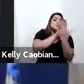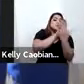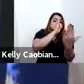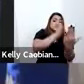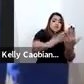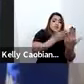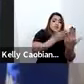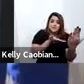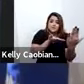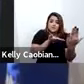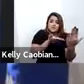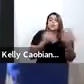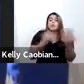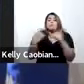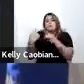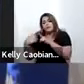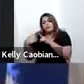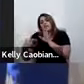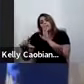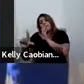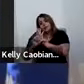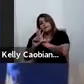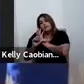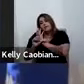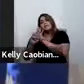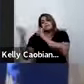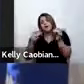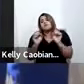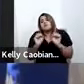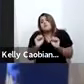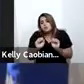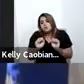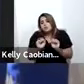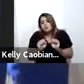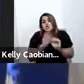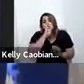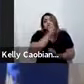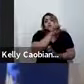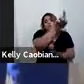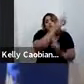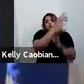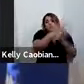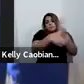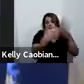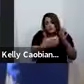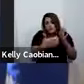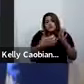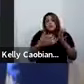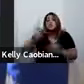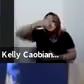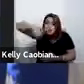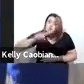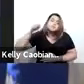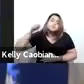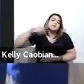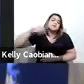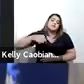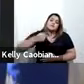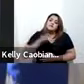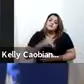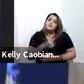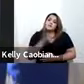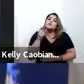negociassem diretamente com as empresas, né? E nós brincávamos até nos nossos comunicados de